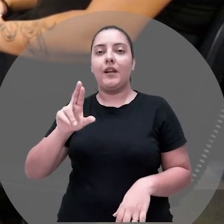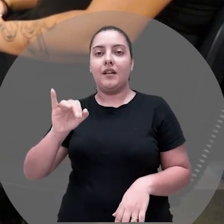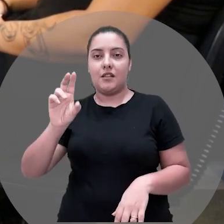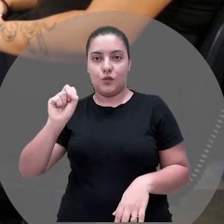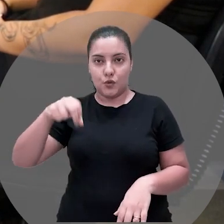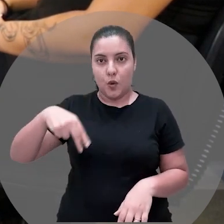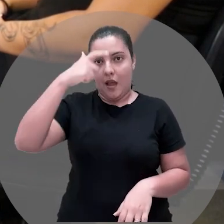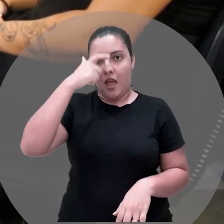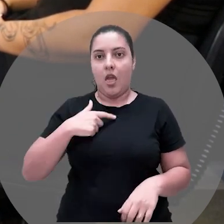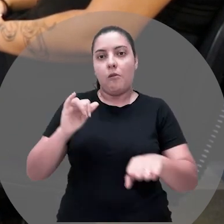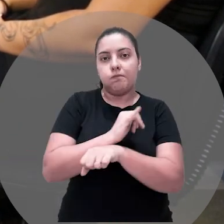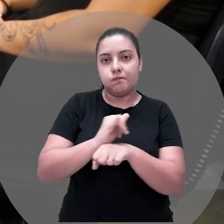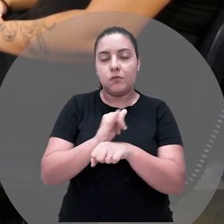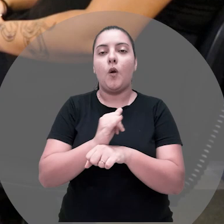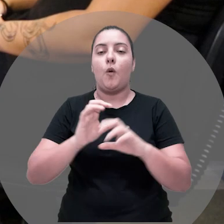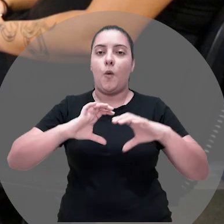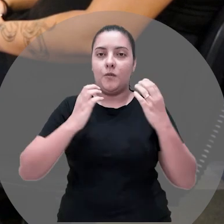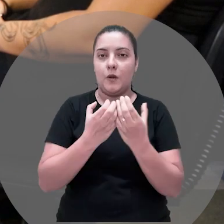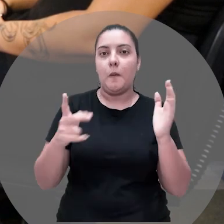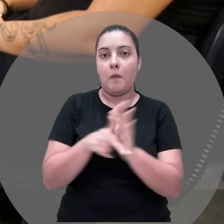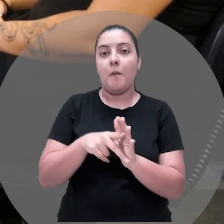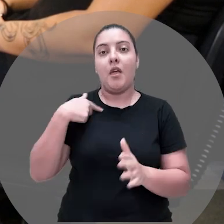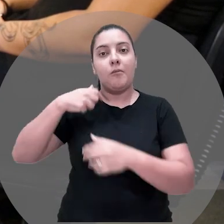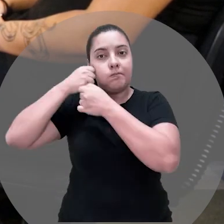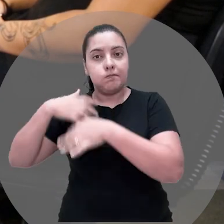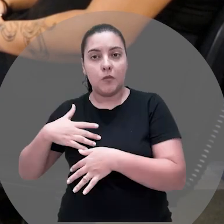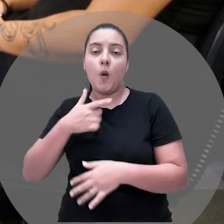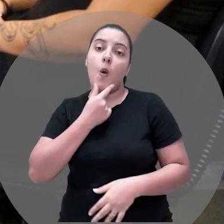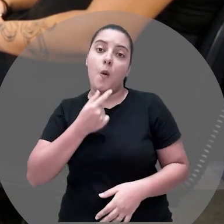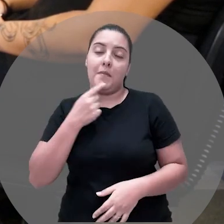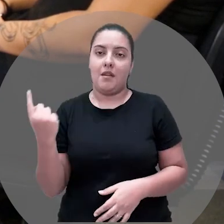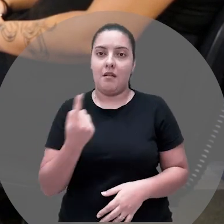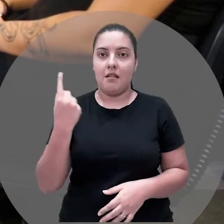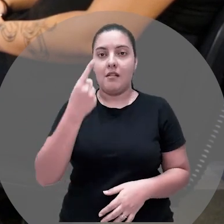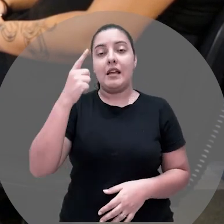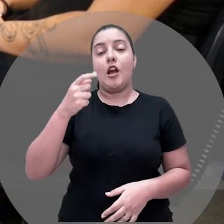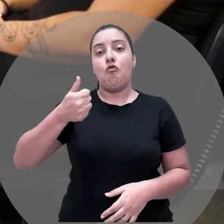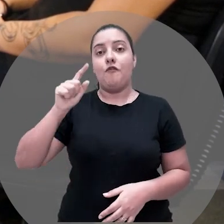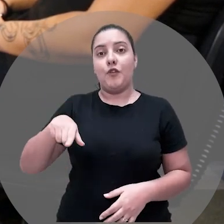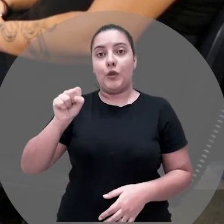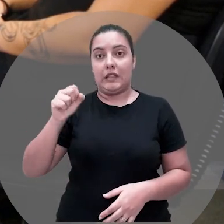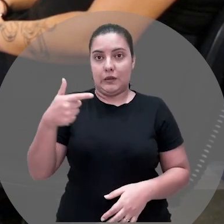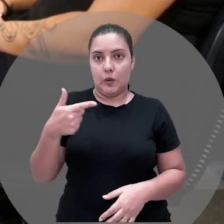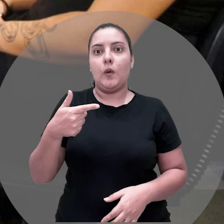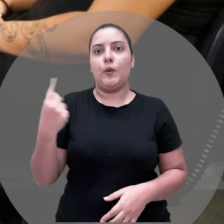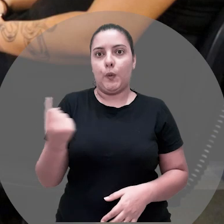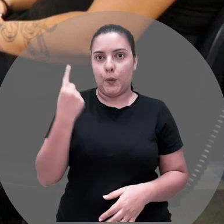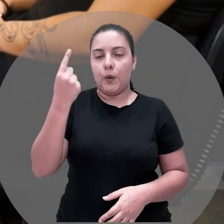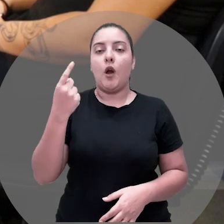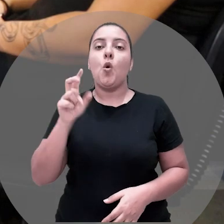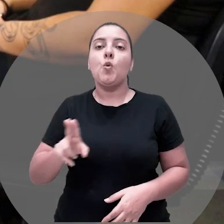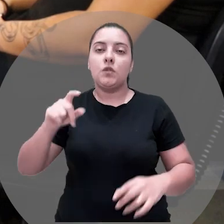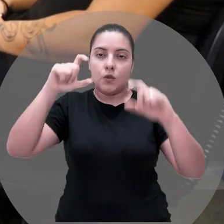eu sou Amaro né sou articulador comunitário vou fazer minha autodescrição são rapaz alto então em 82 de